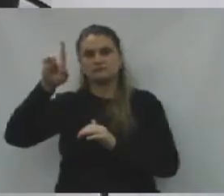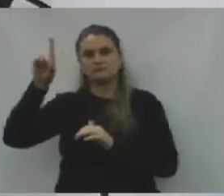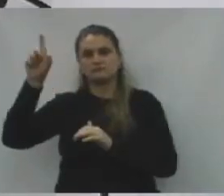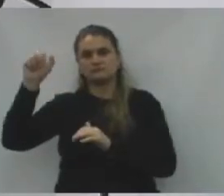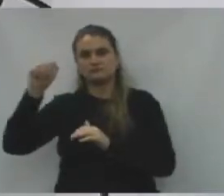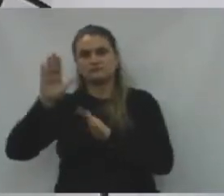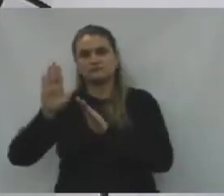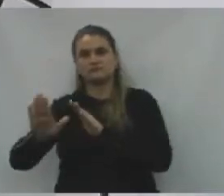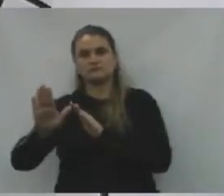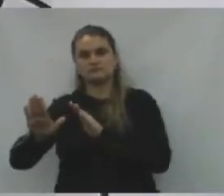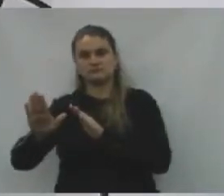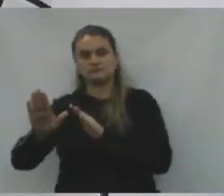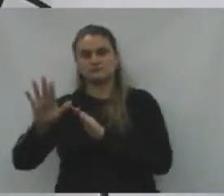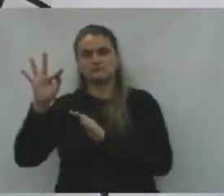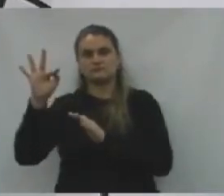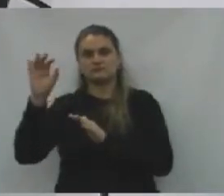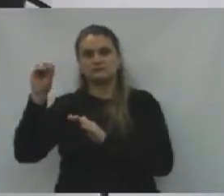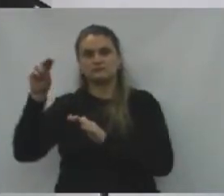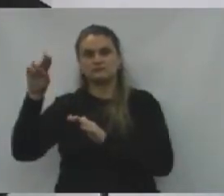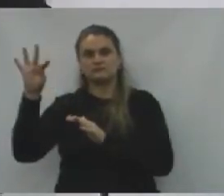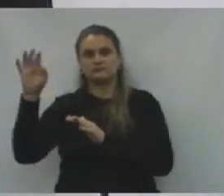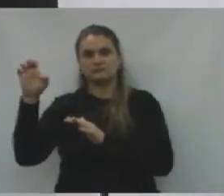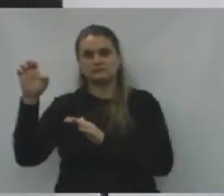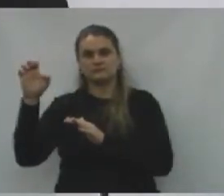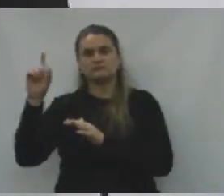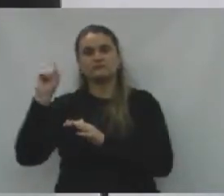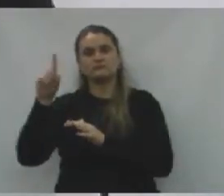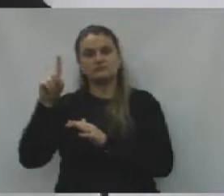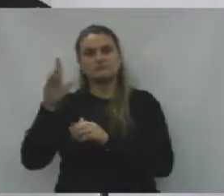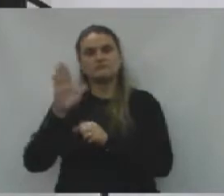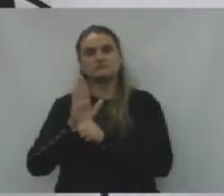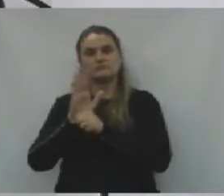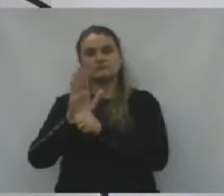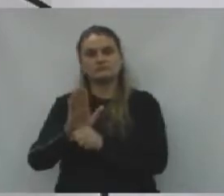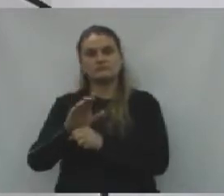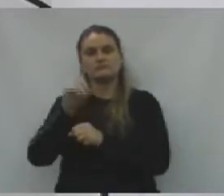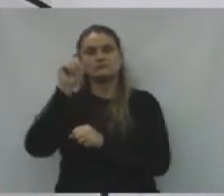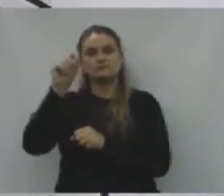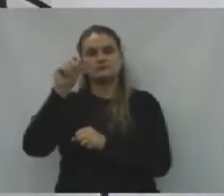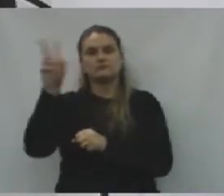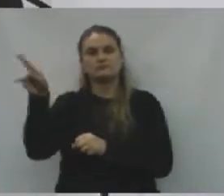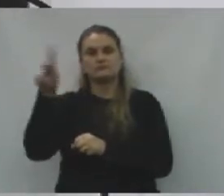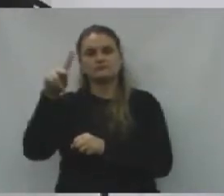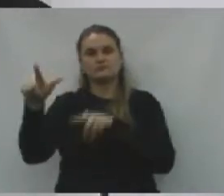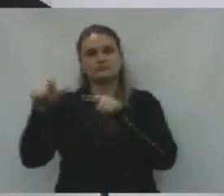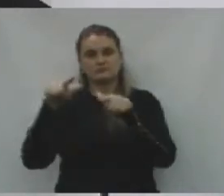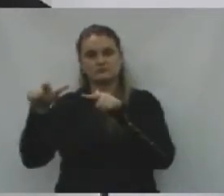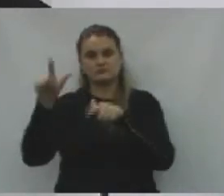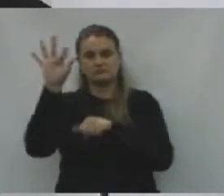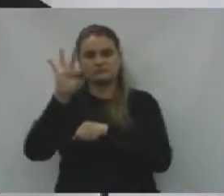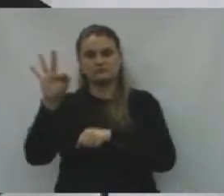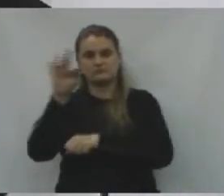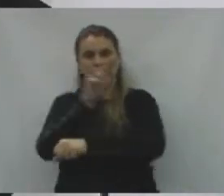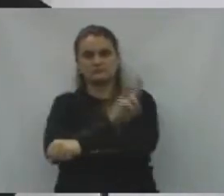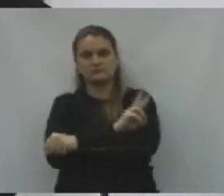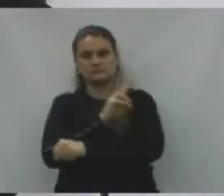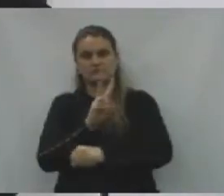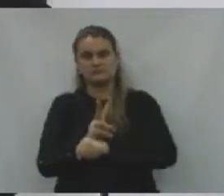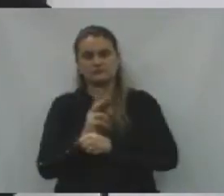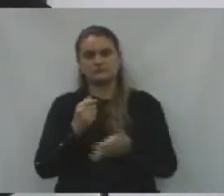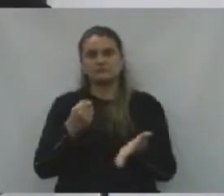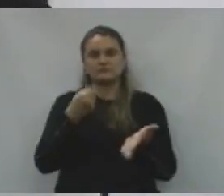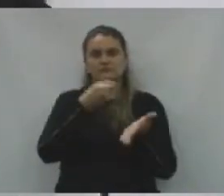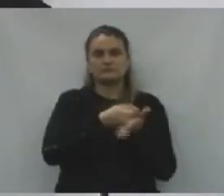retido na fonte. Esse imposto de renda retido na fonte é a contribuição dos servidores da Uniuv,